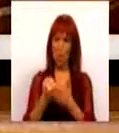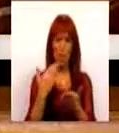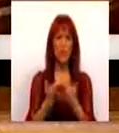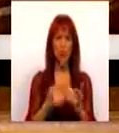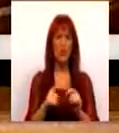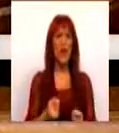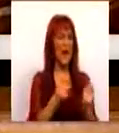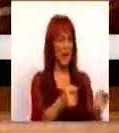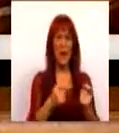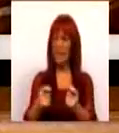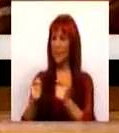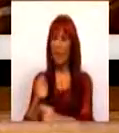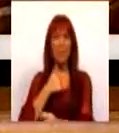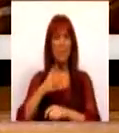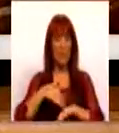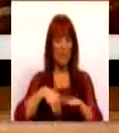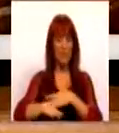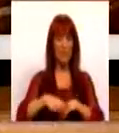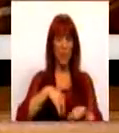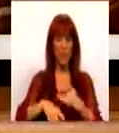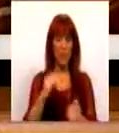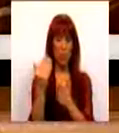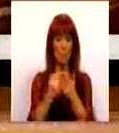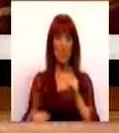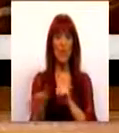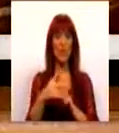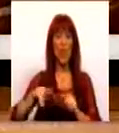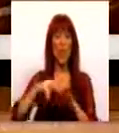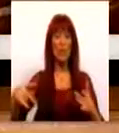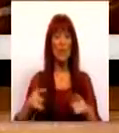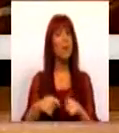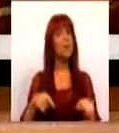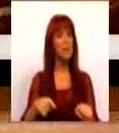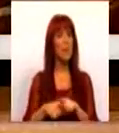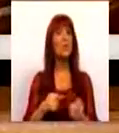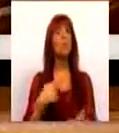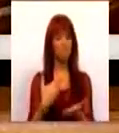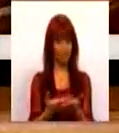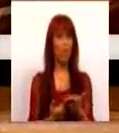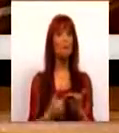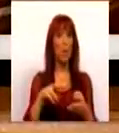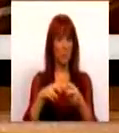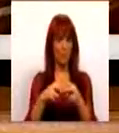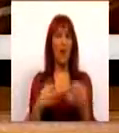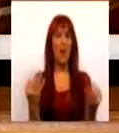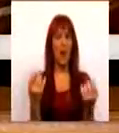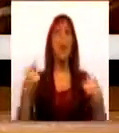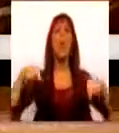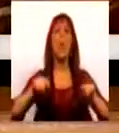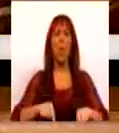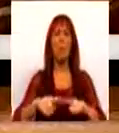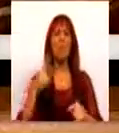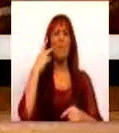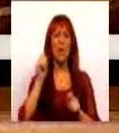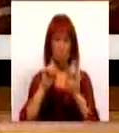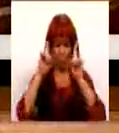esse investimento das empresas, pelo que o Programa Nacional de Reformas não deixou de endereçar este problema. Hoje, registra-se